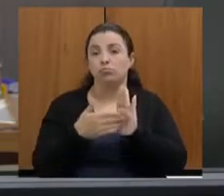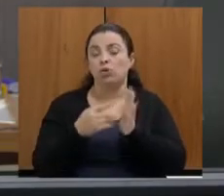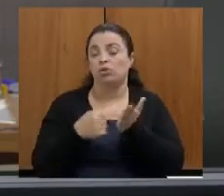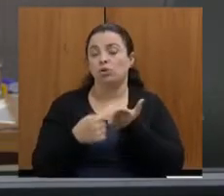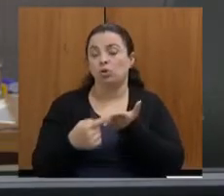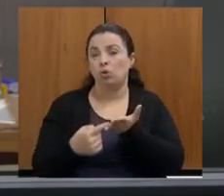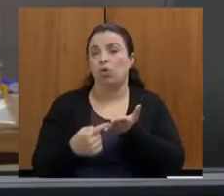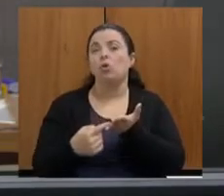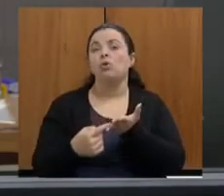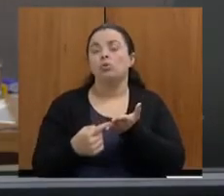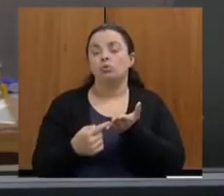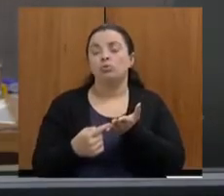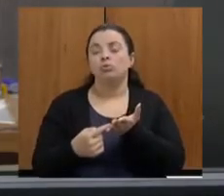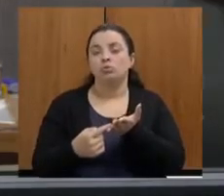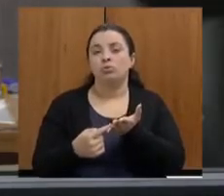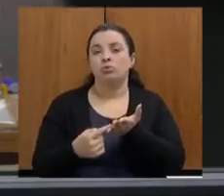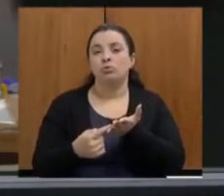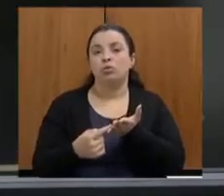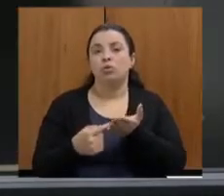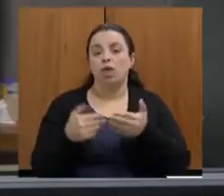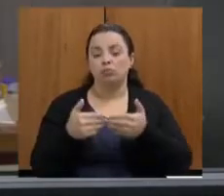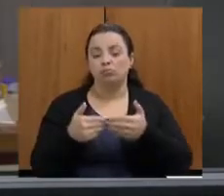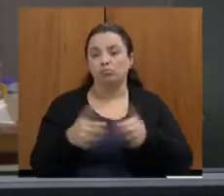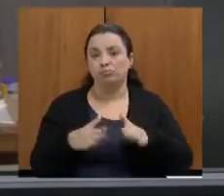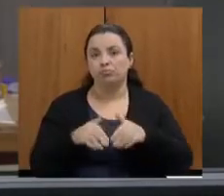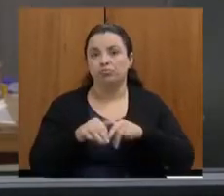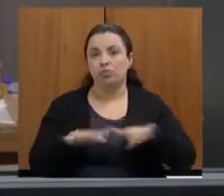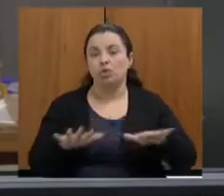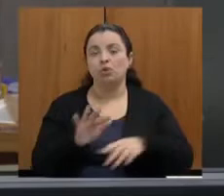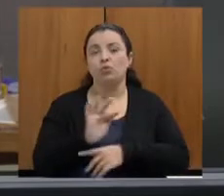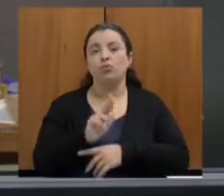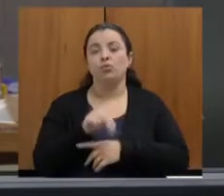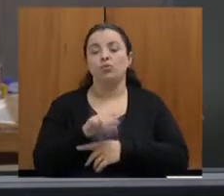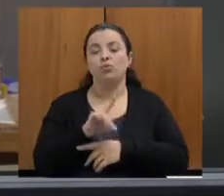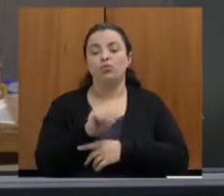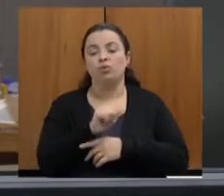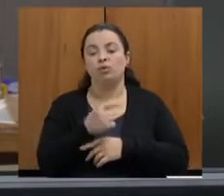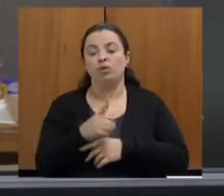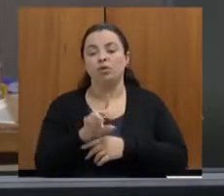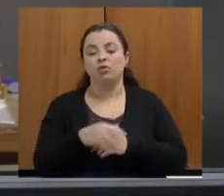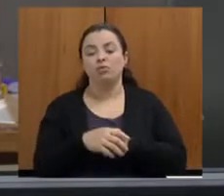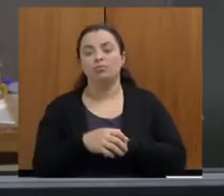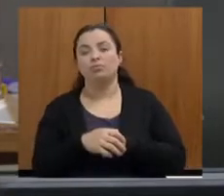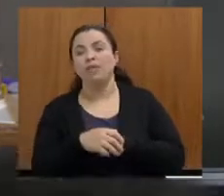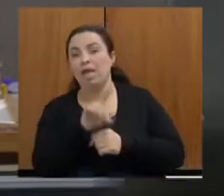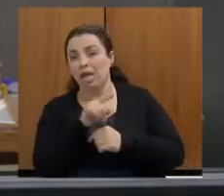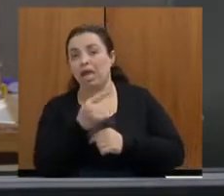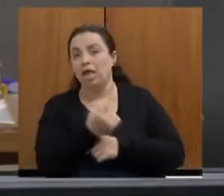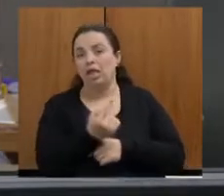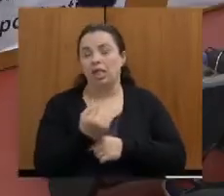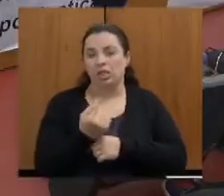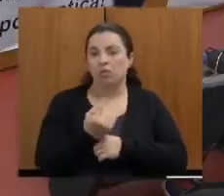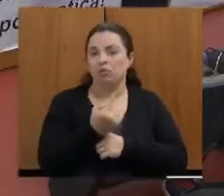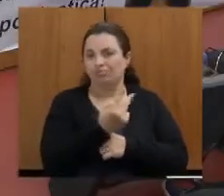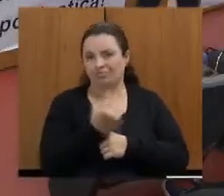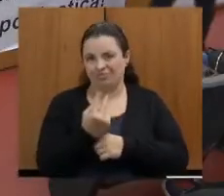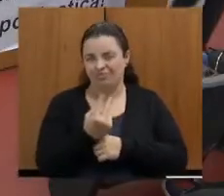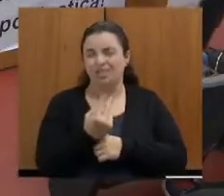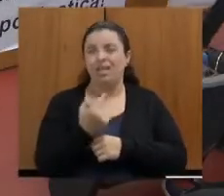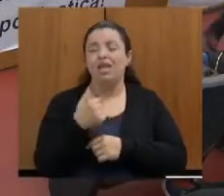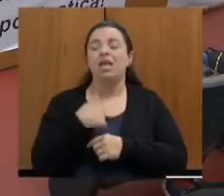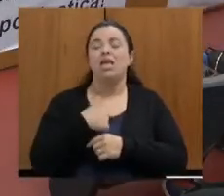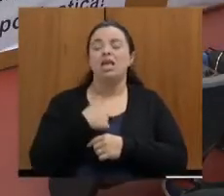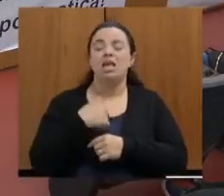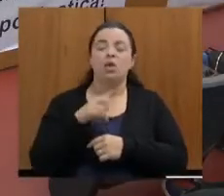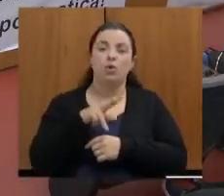rompimento da barragem de Fundão enquanto ele se aproximam eu vou fazer aqui Deputado a Beatriz Cerqueira